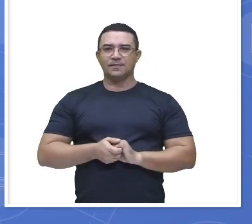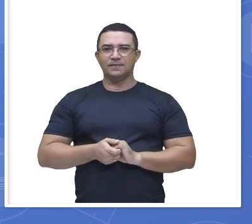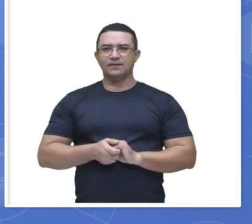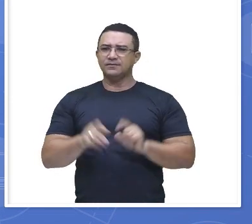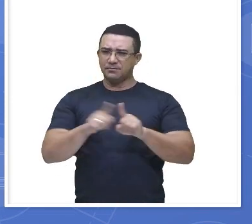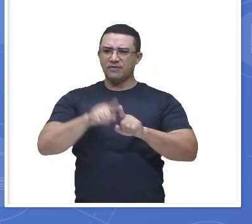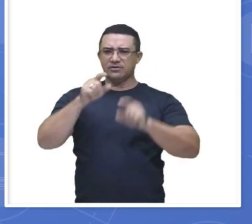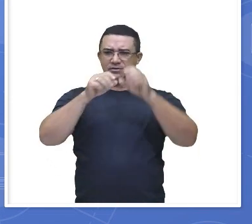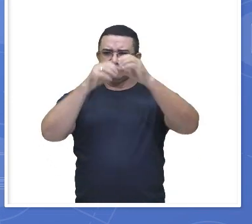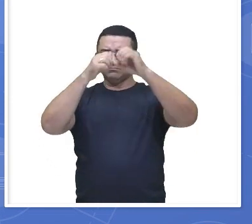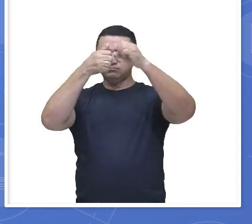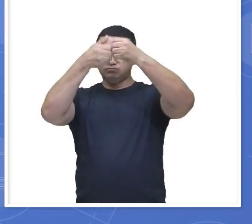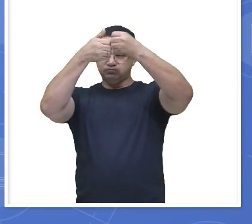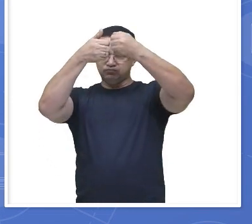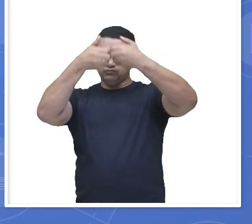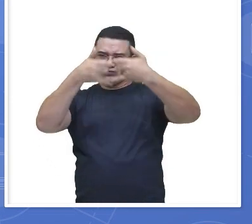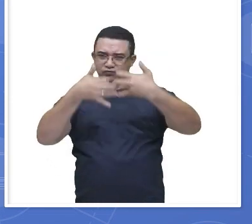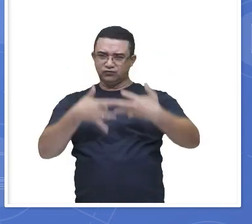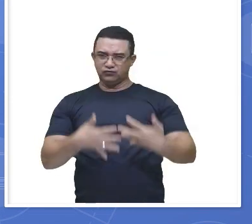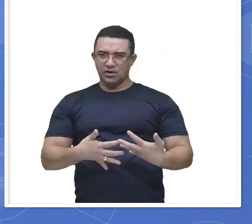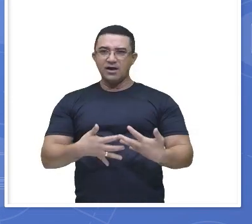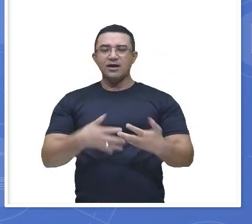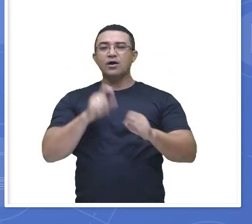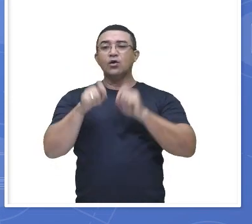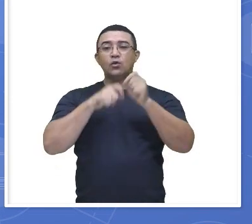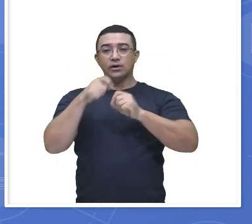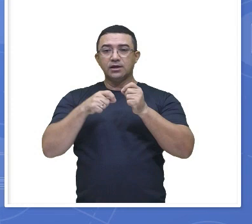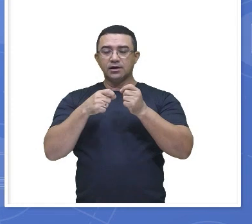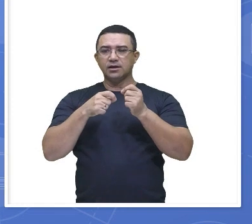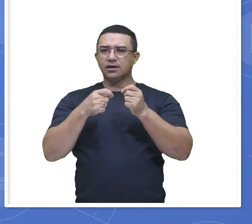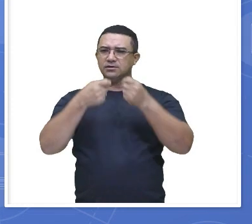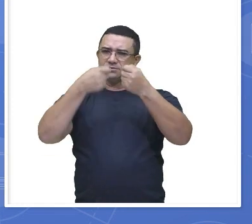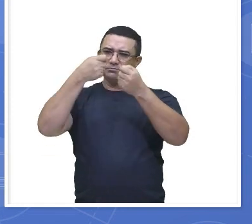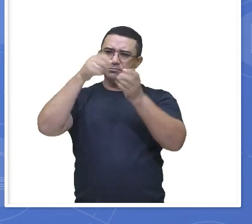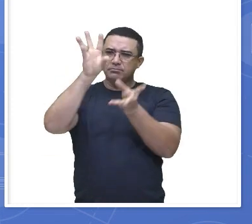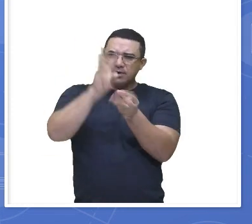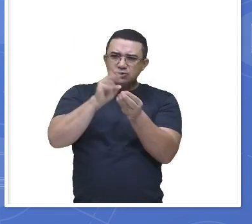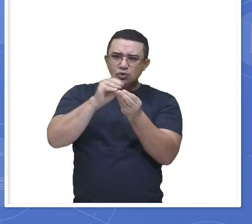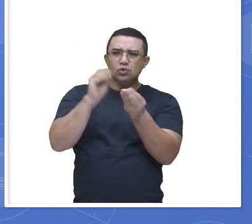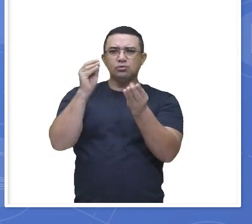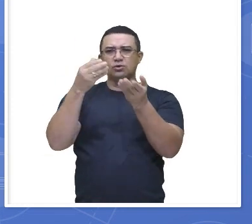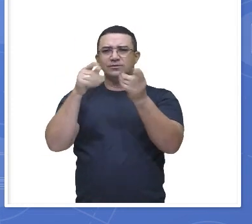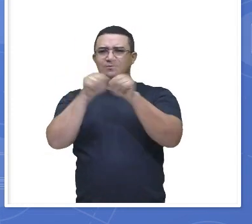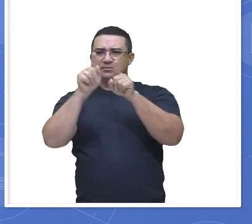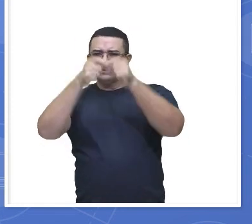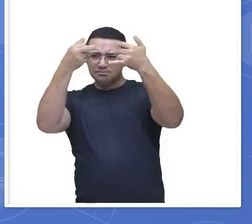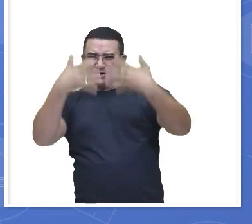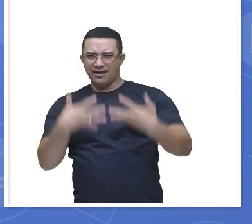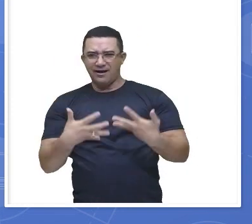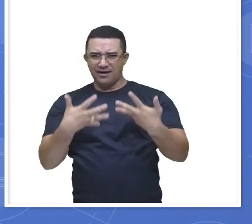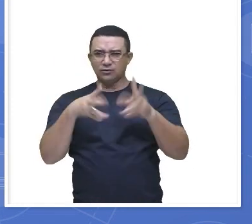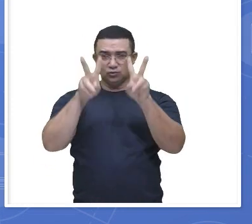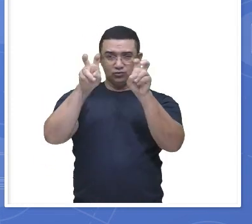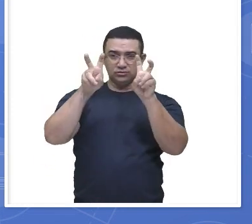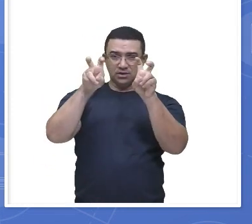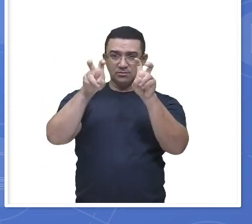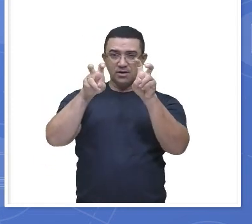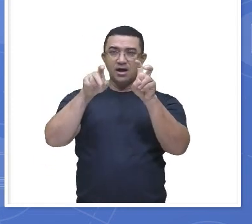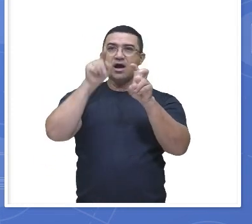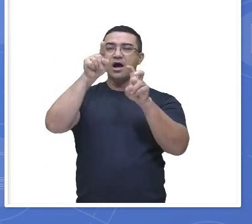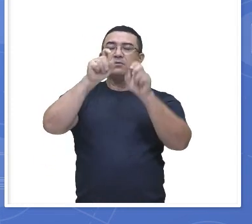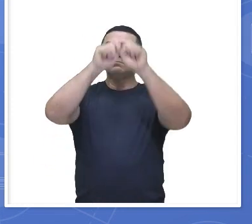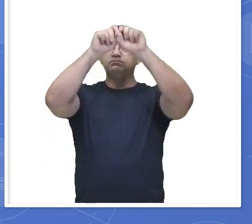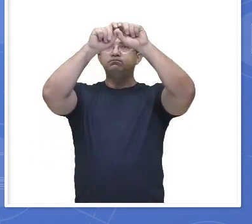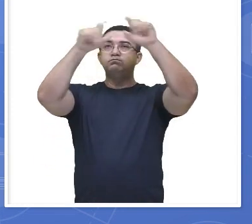sobre um assunto. Se o título é chamativo, ele te atrai para o clique, e aí você vai lá e começa a ler o texto, né?